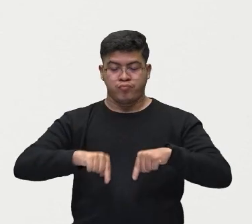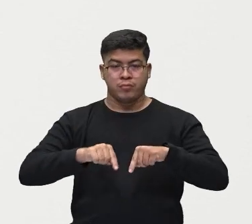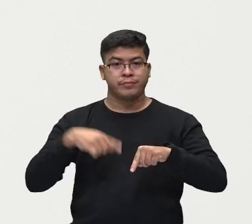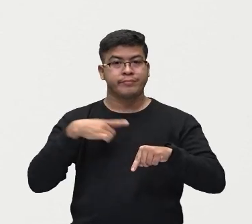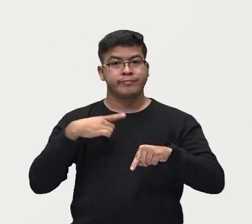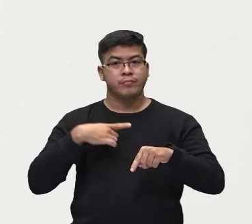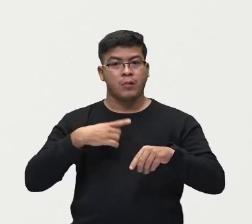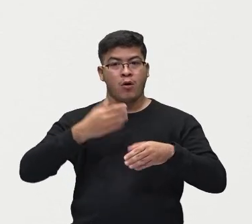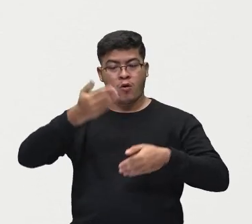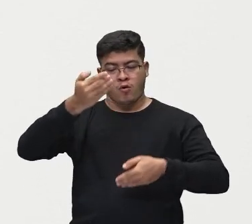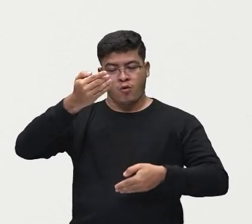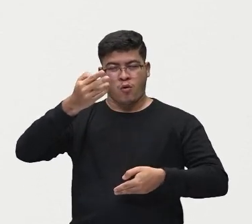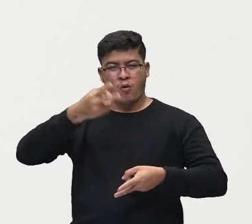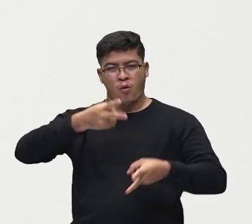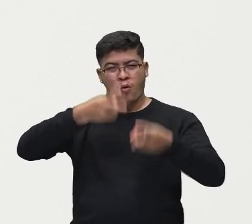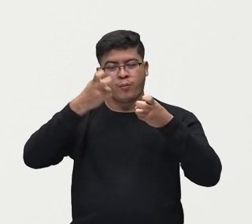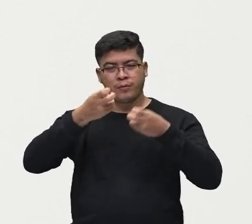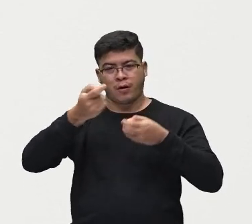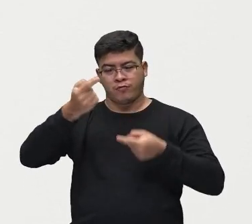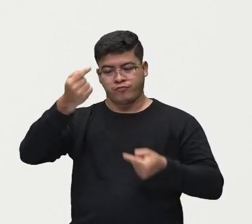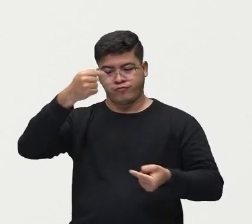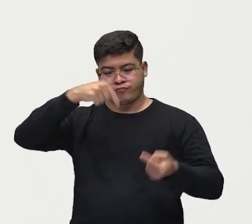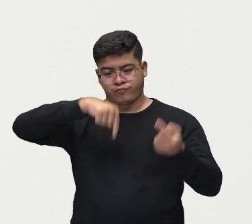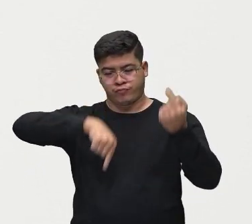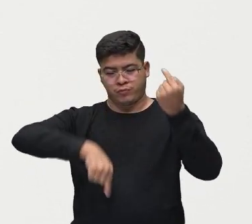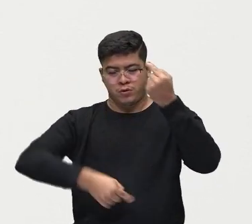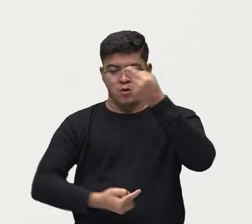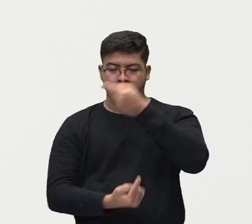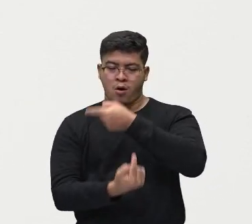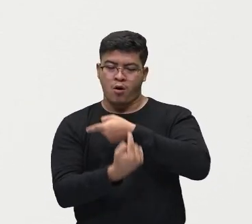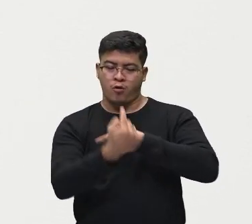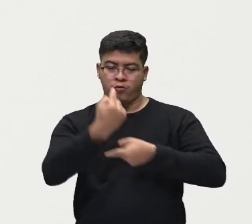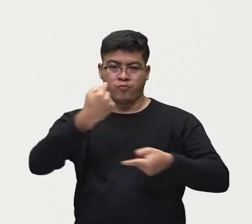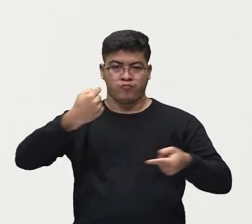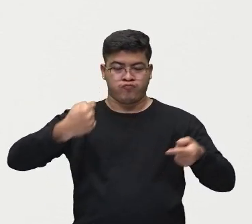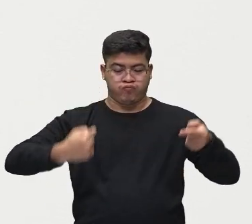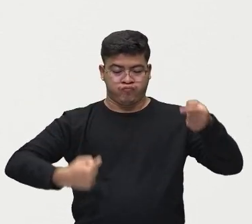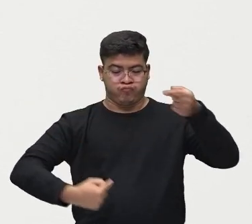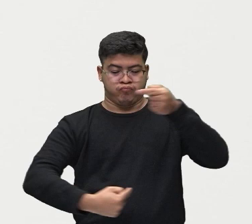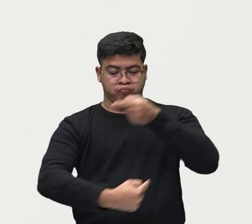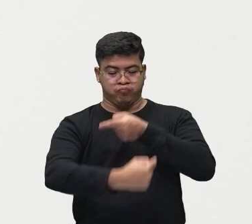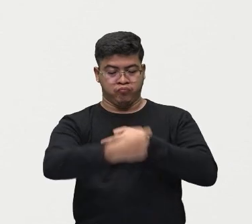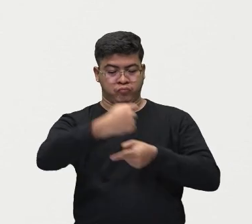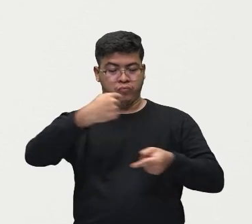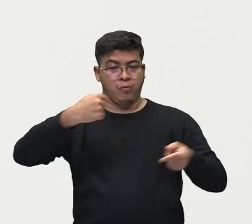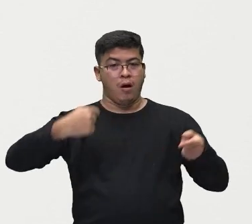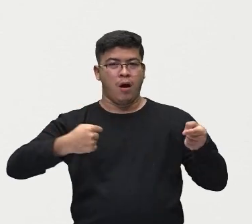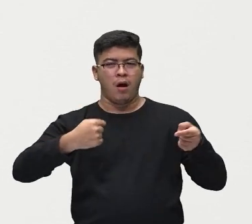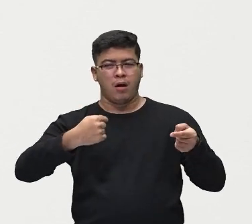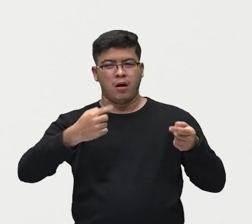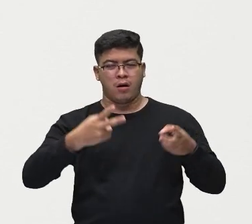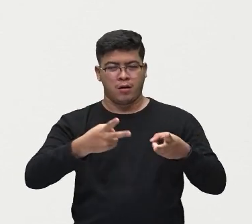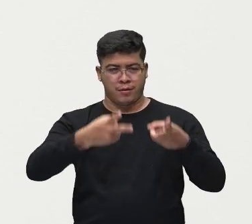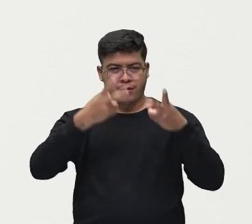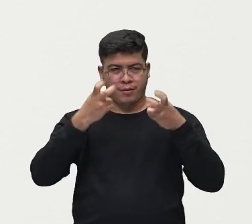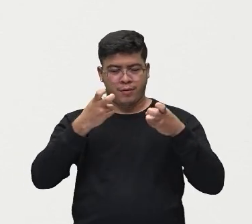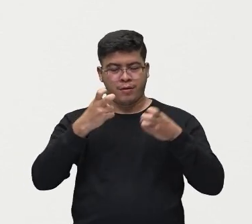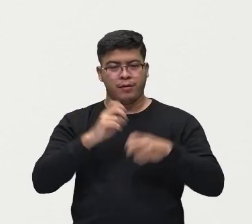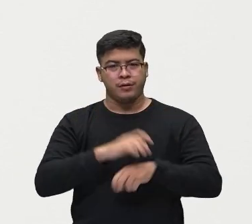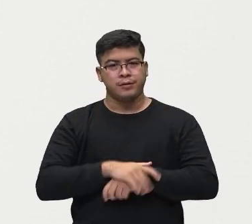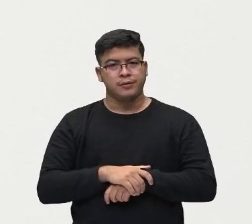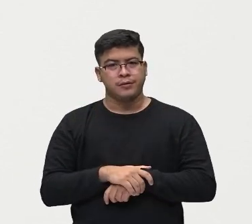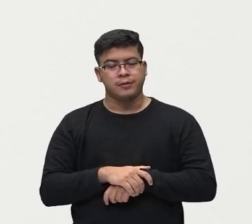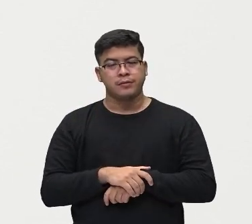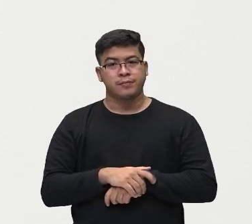inferior. Então, observem nessa ilustração que a gente tem o movimento do ar dentro da geladeira. Observem que o